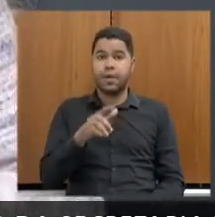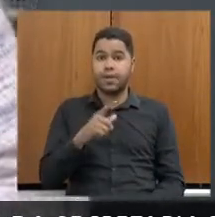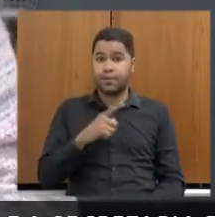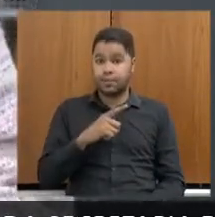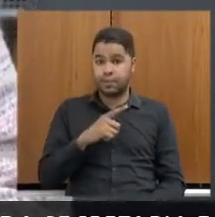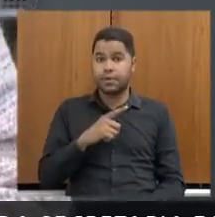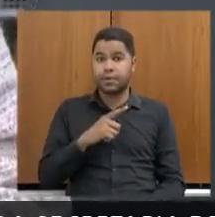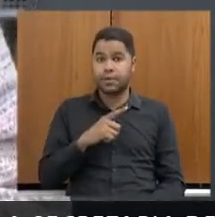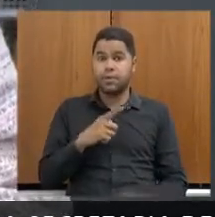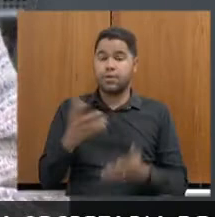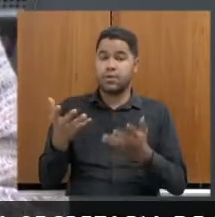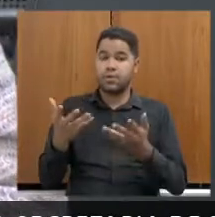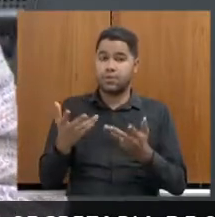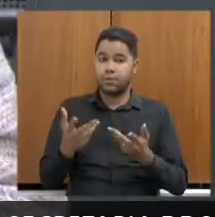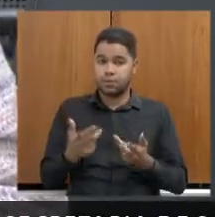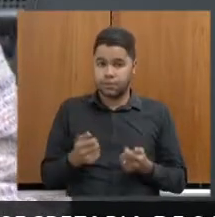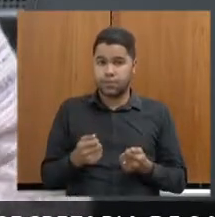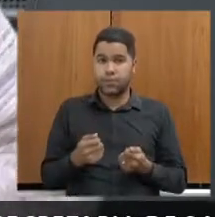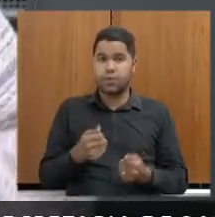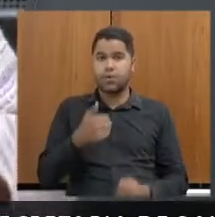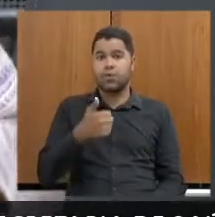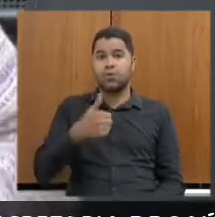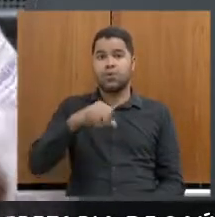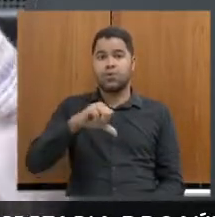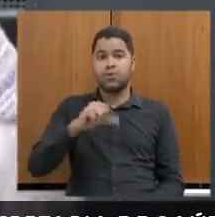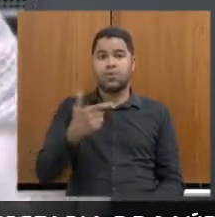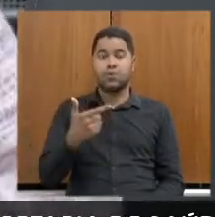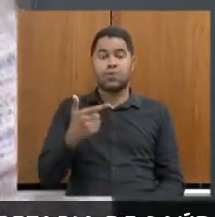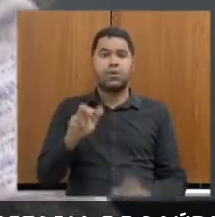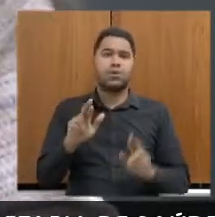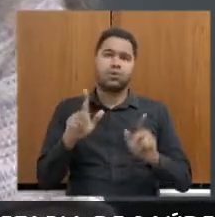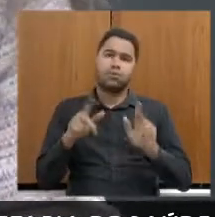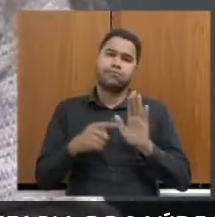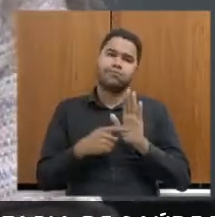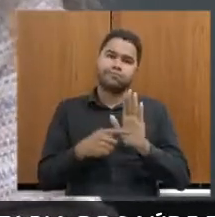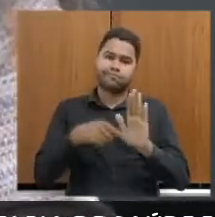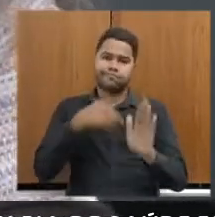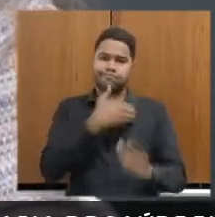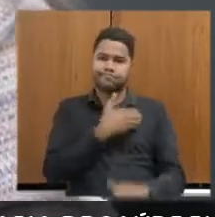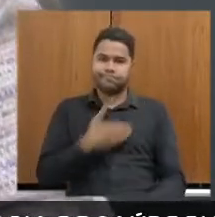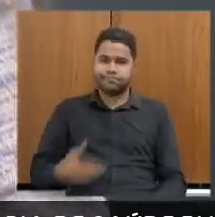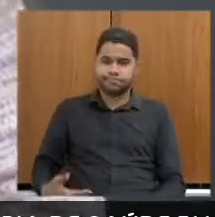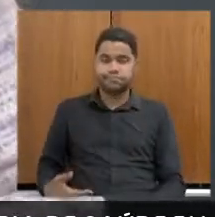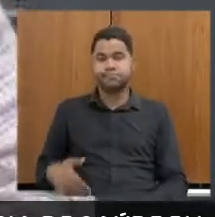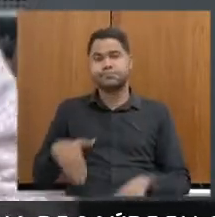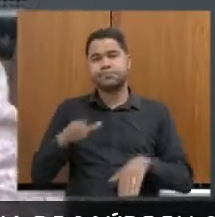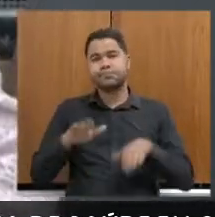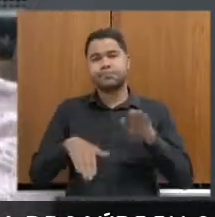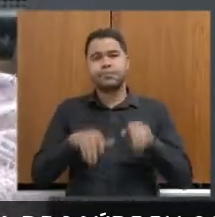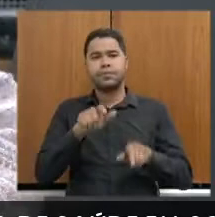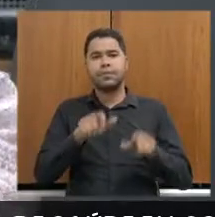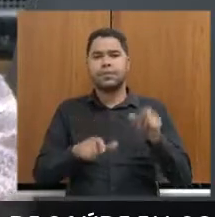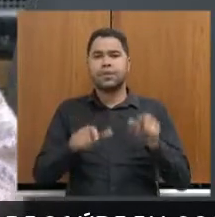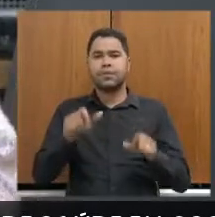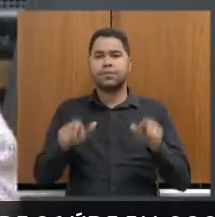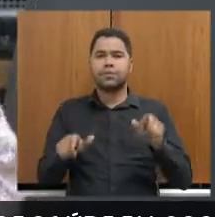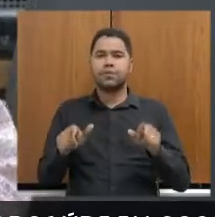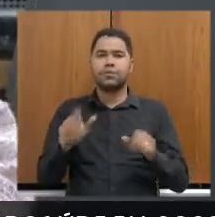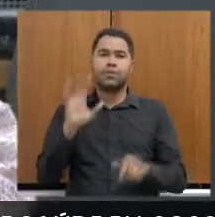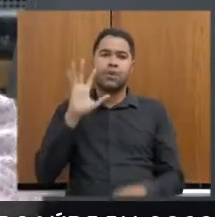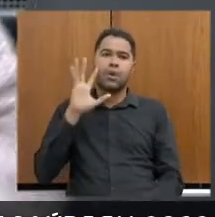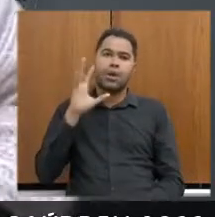ti né o atendimento no 192 a diferença que espaço para o estado Às vezes as pessoas não é